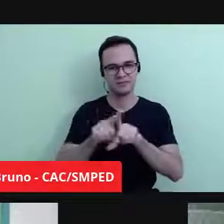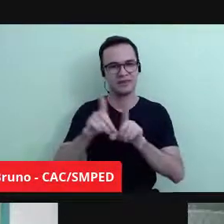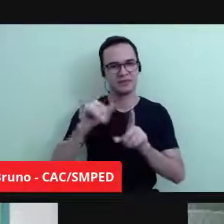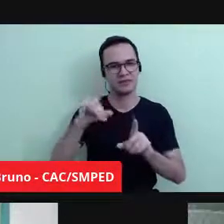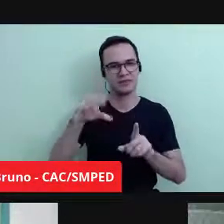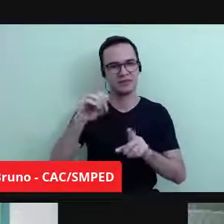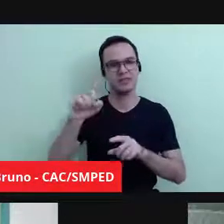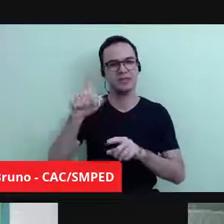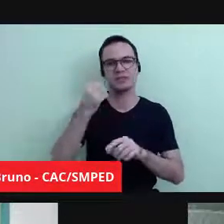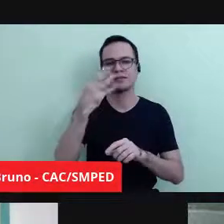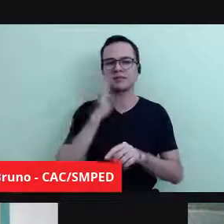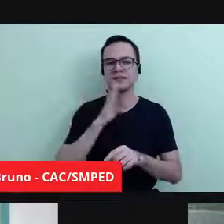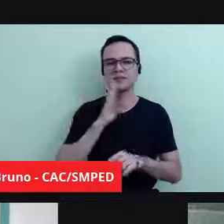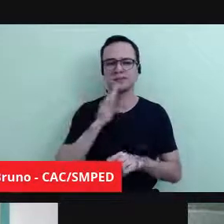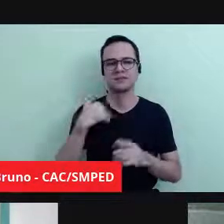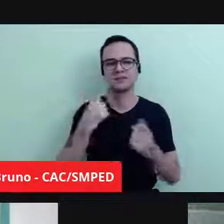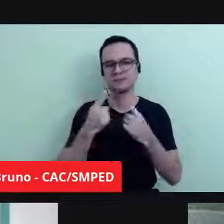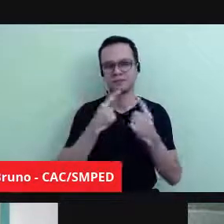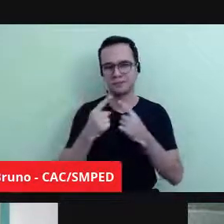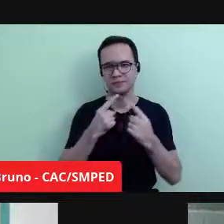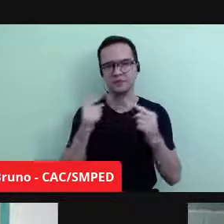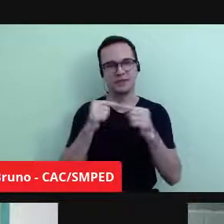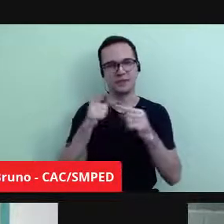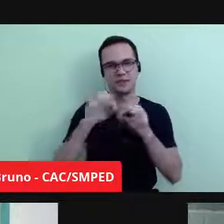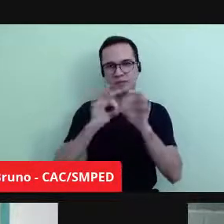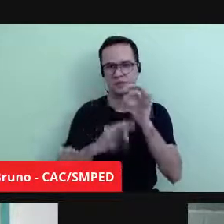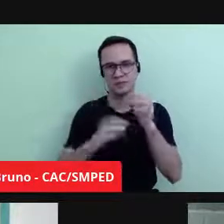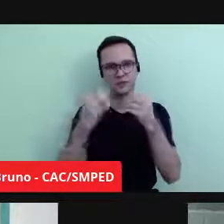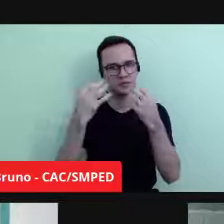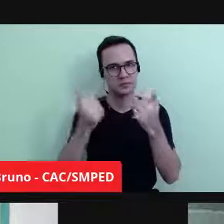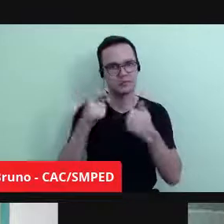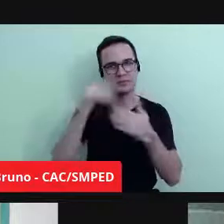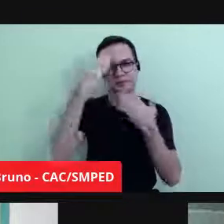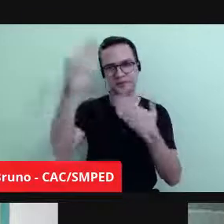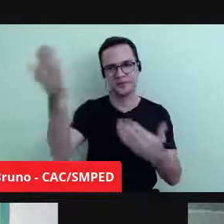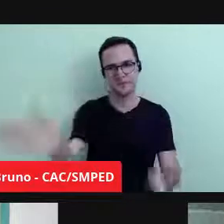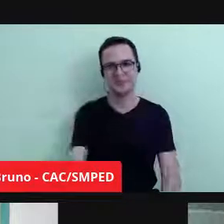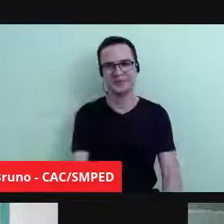super legal essa conversa nesse tempo todo. É isso, obrigado.